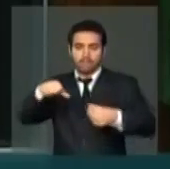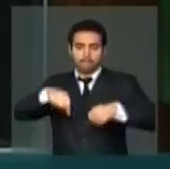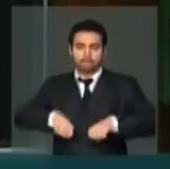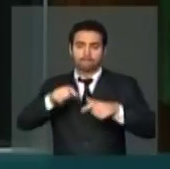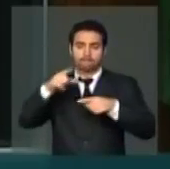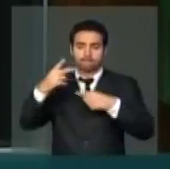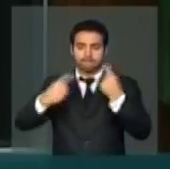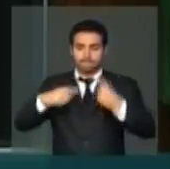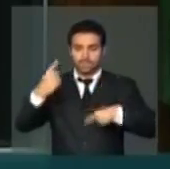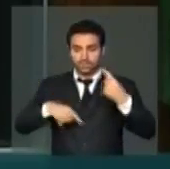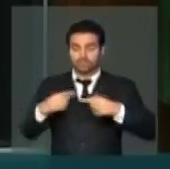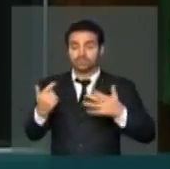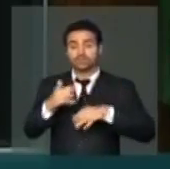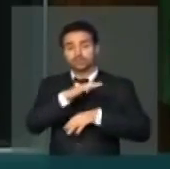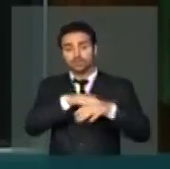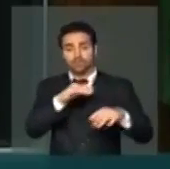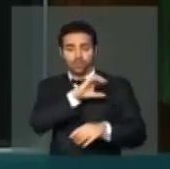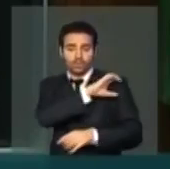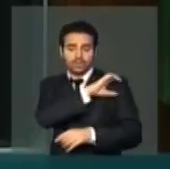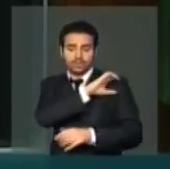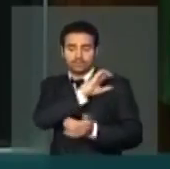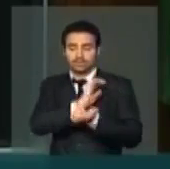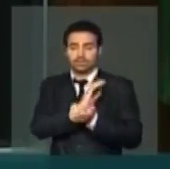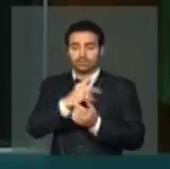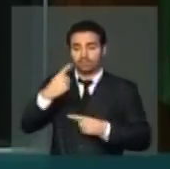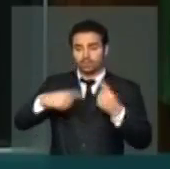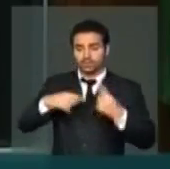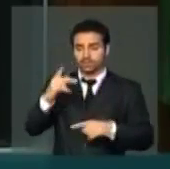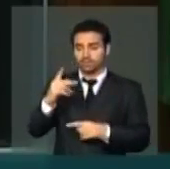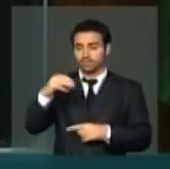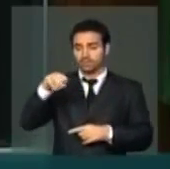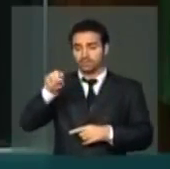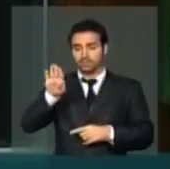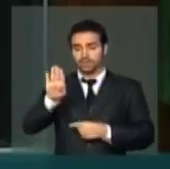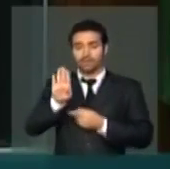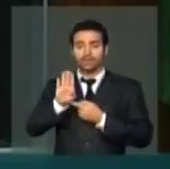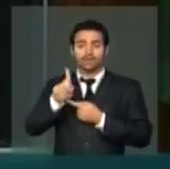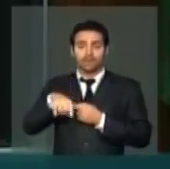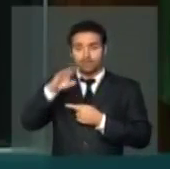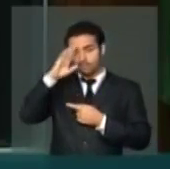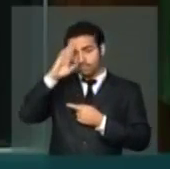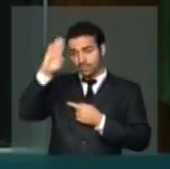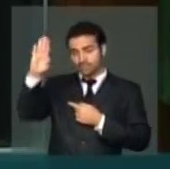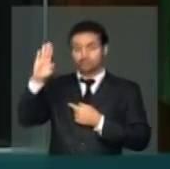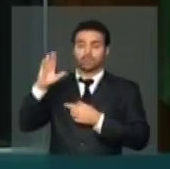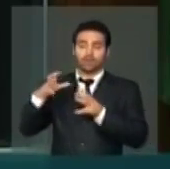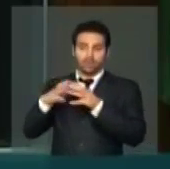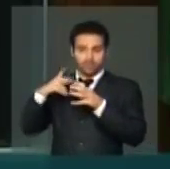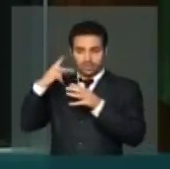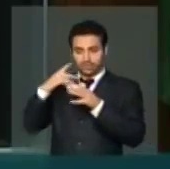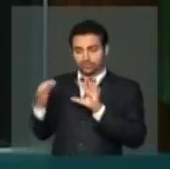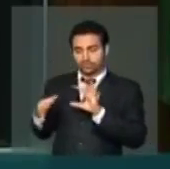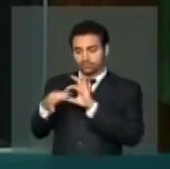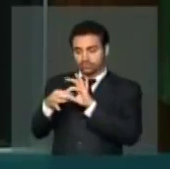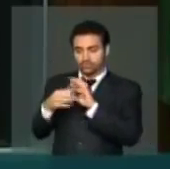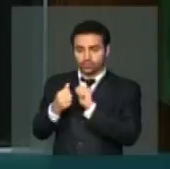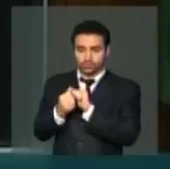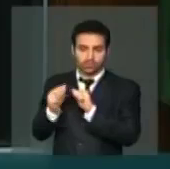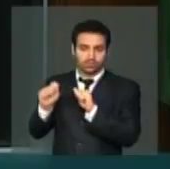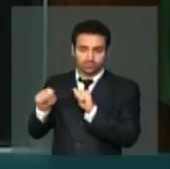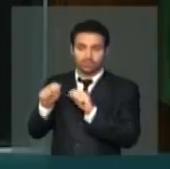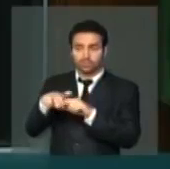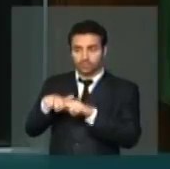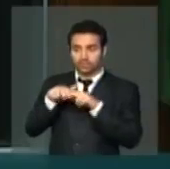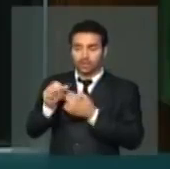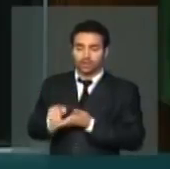e chamou para a coordenação política do governo o PMDB, principal partido da aliança eleitoral responsável pela nossa